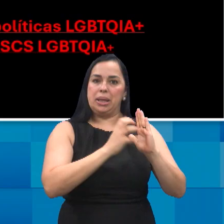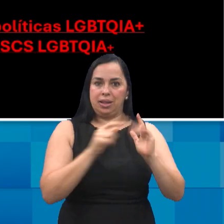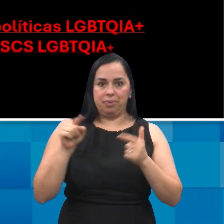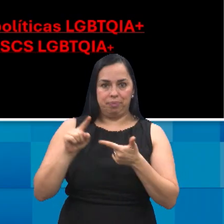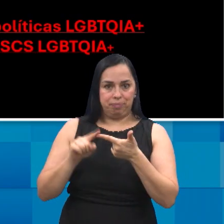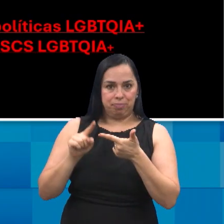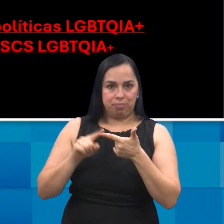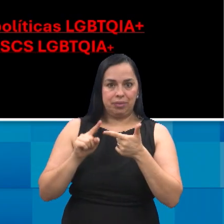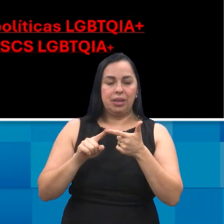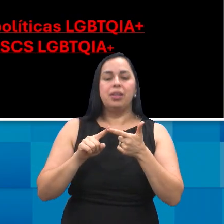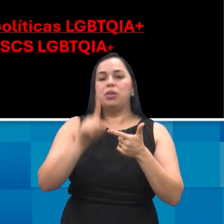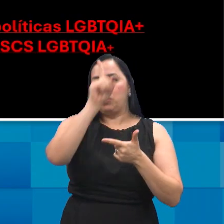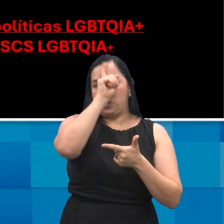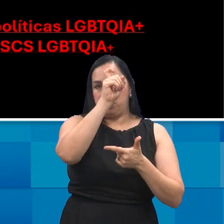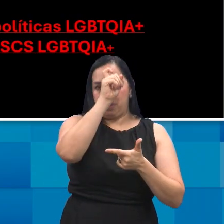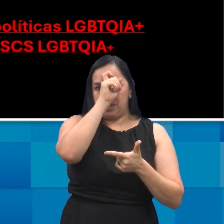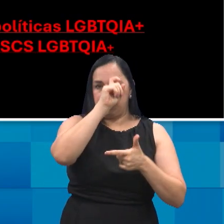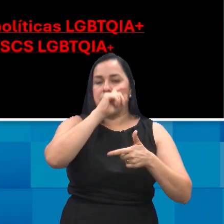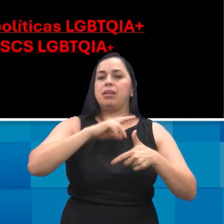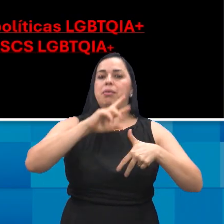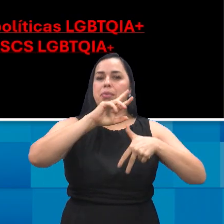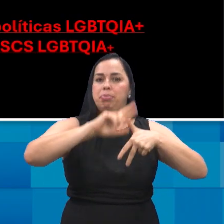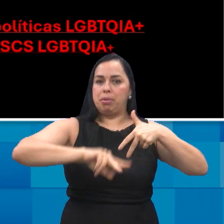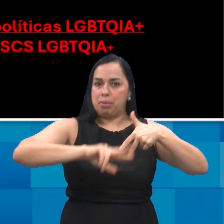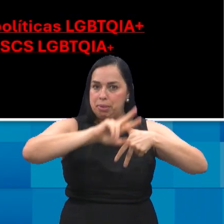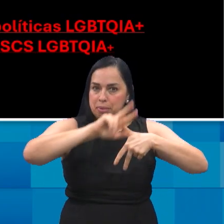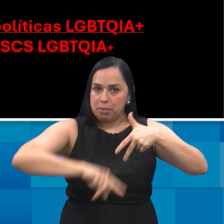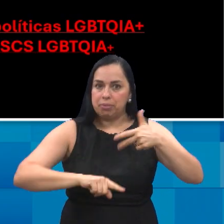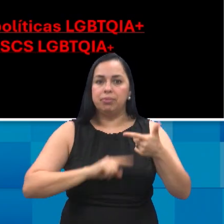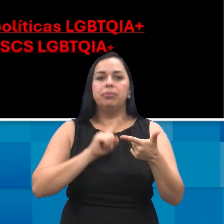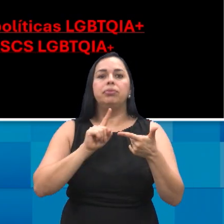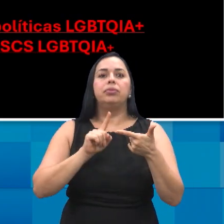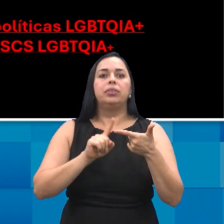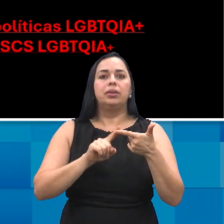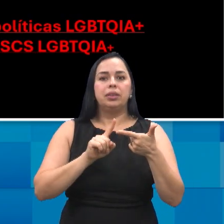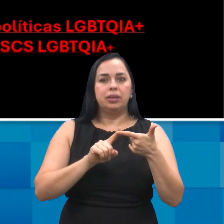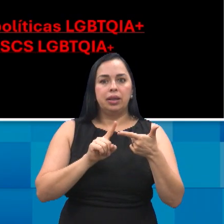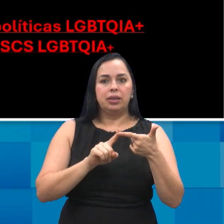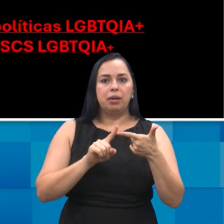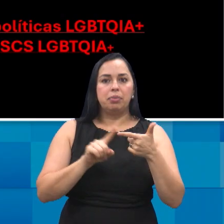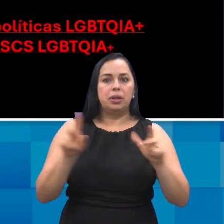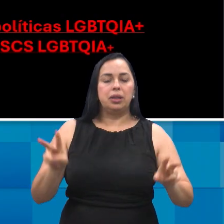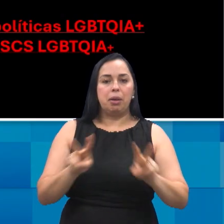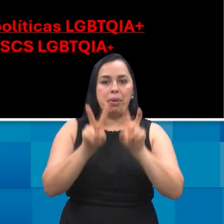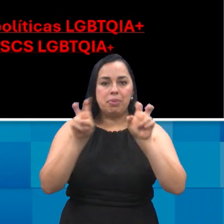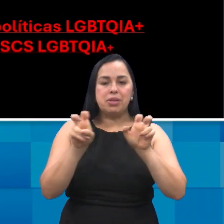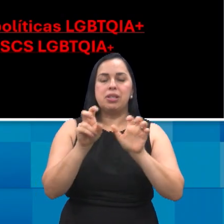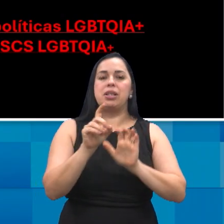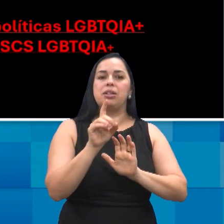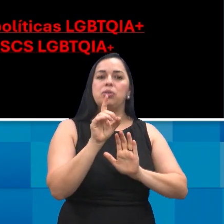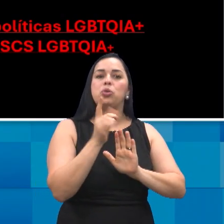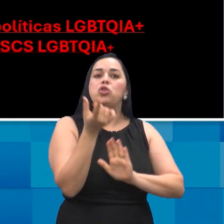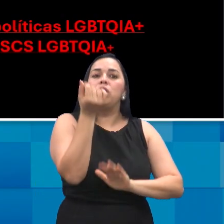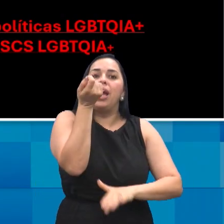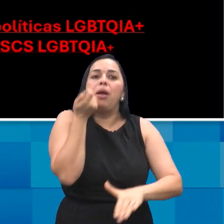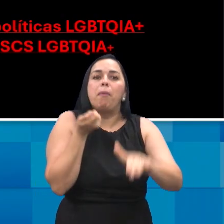ambulatório trans, requerimento sobre mostra de direitos humanos com política LGBT e sobre a questão do dinheiro gasto com LGBT. Ou